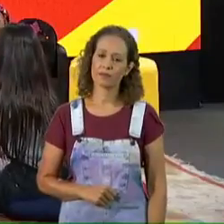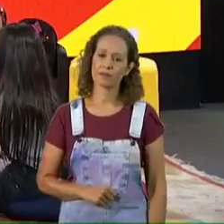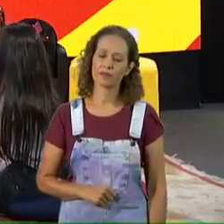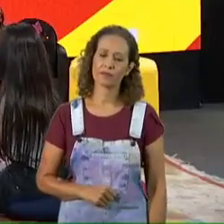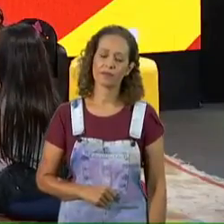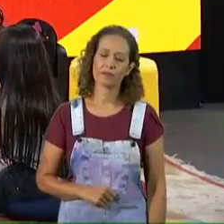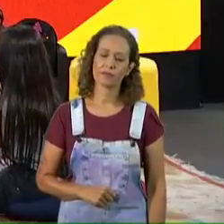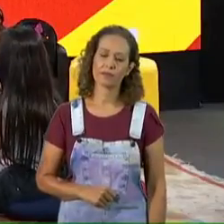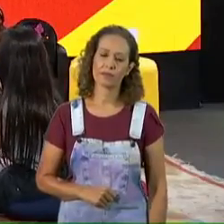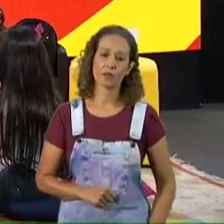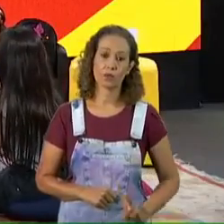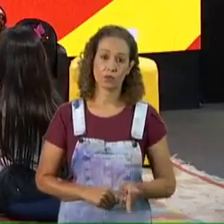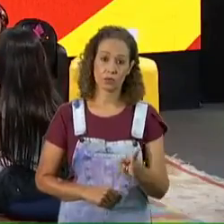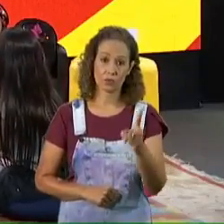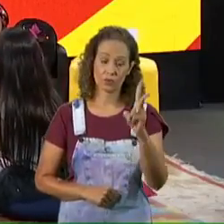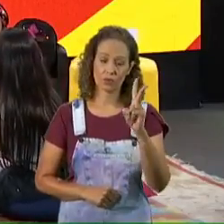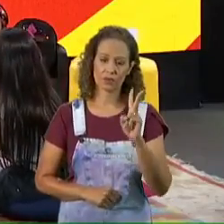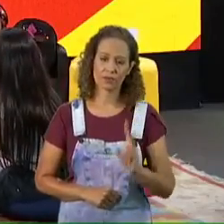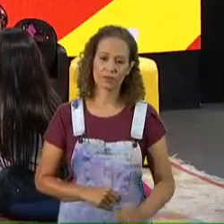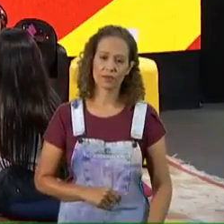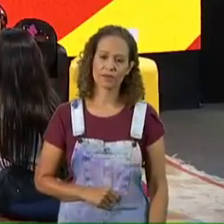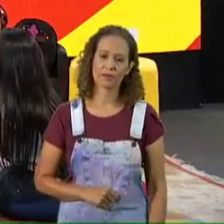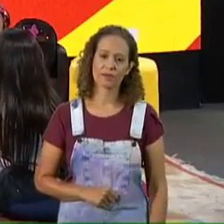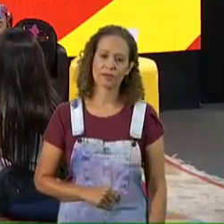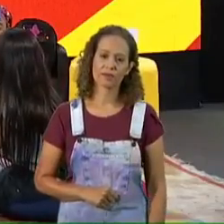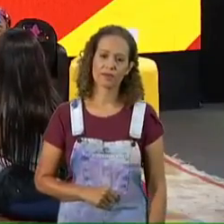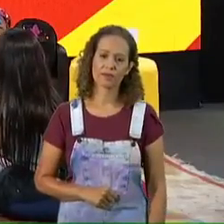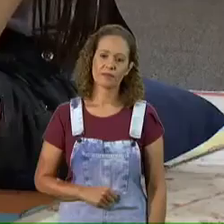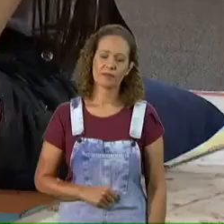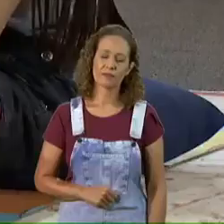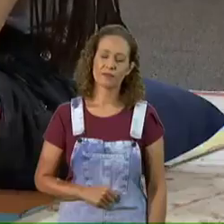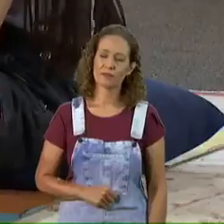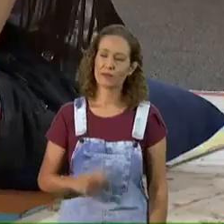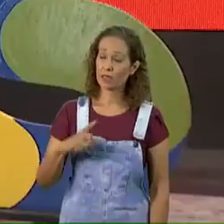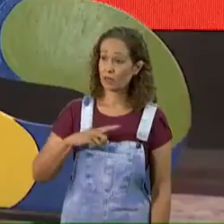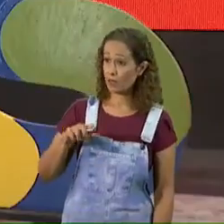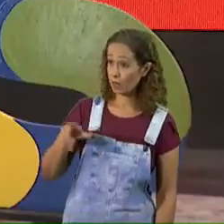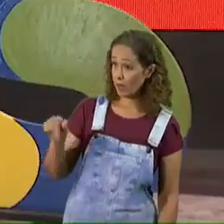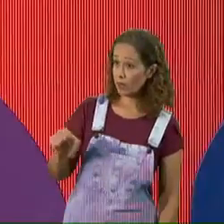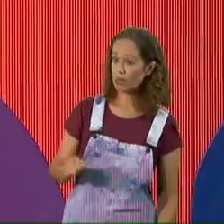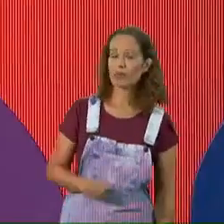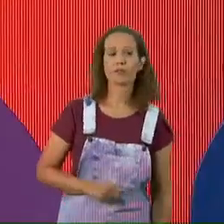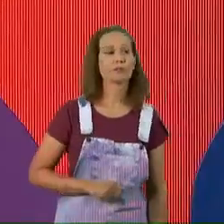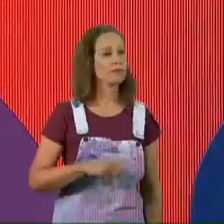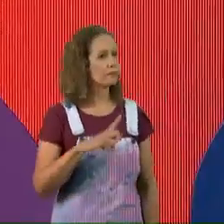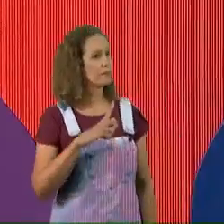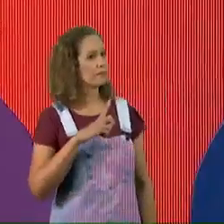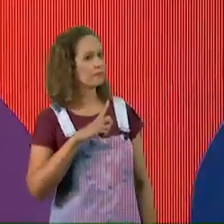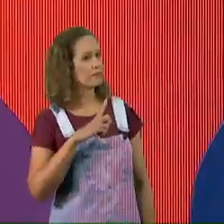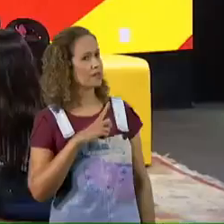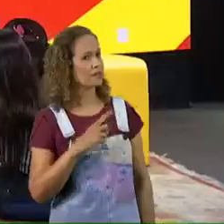Vai, continua você, Valentina. Vai, Valentina. Tem irmãos? Tem.